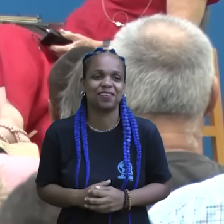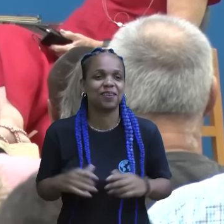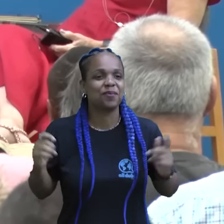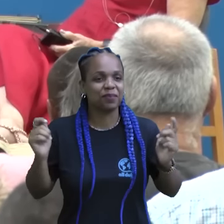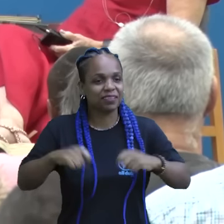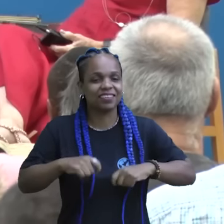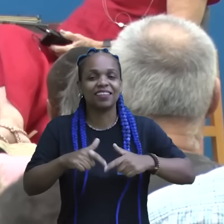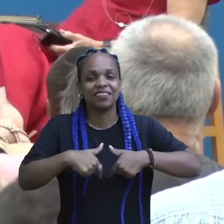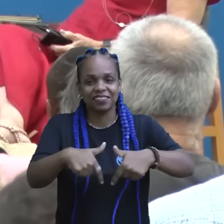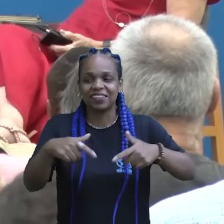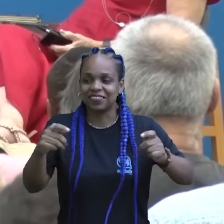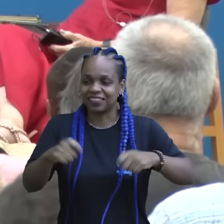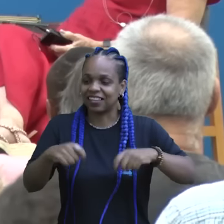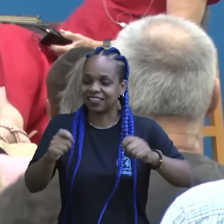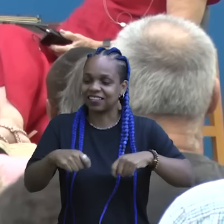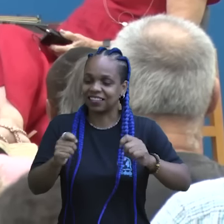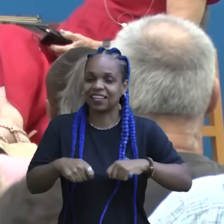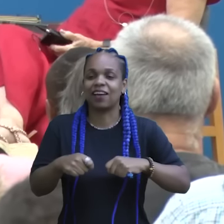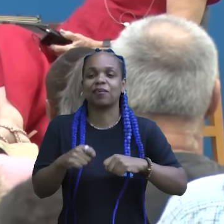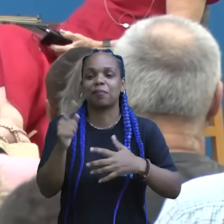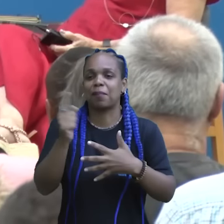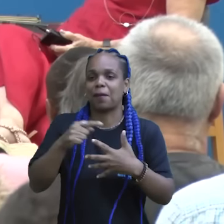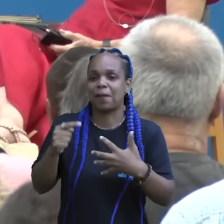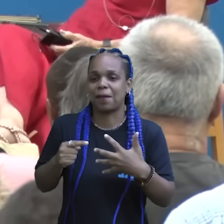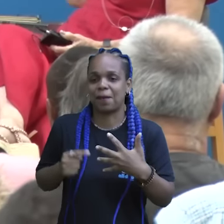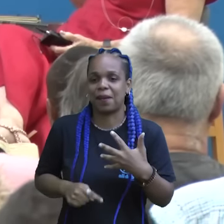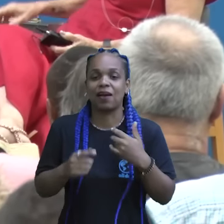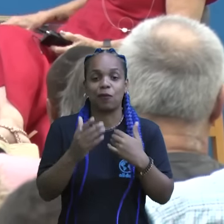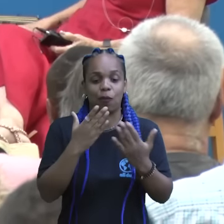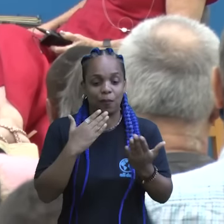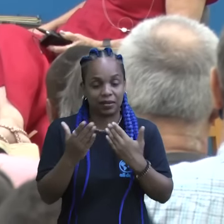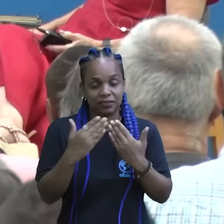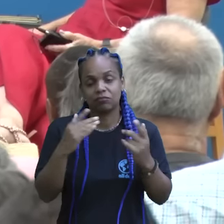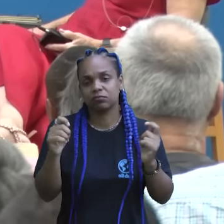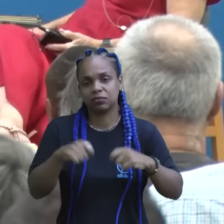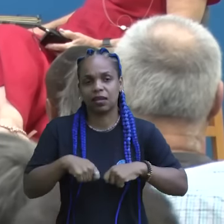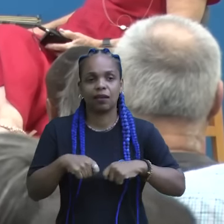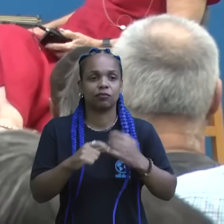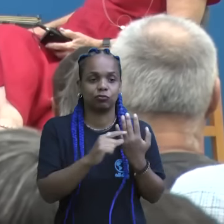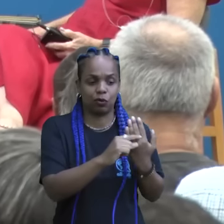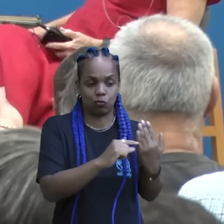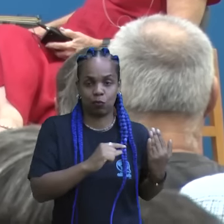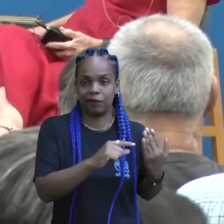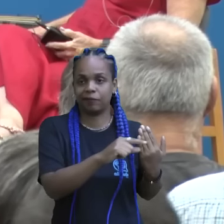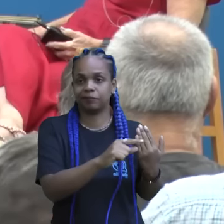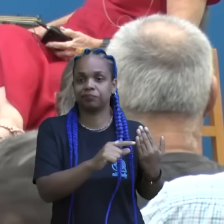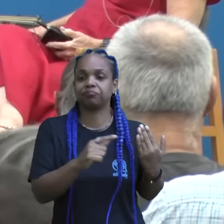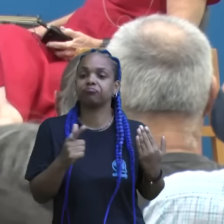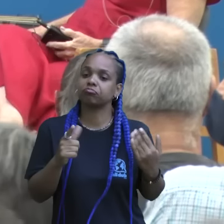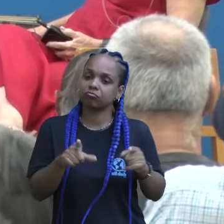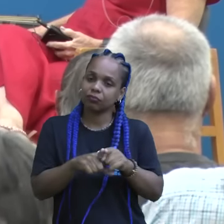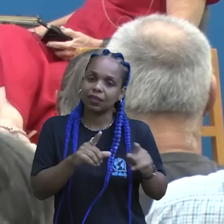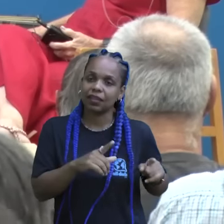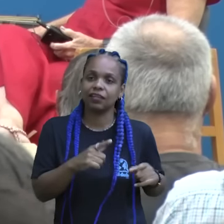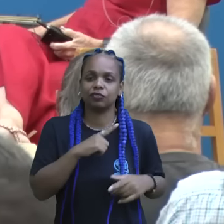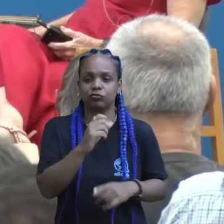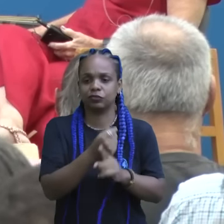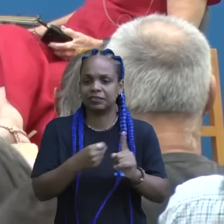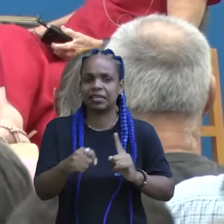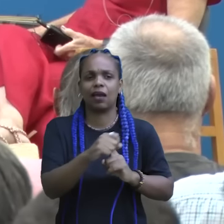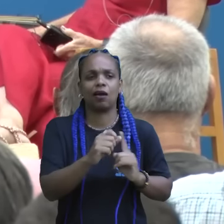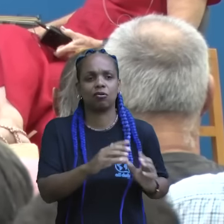Primeiro, na questão do deslocamento social. Uhum. A família de Dostoiévski, diferente da família